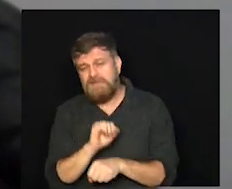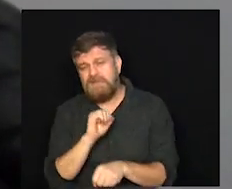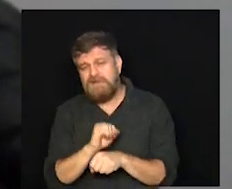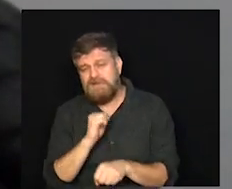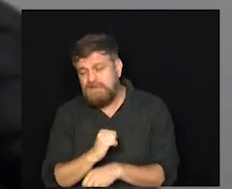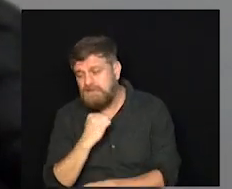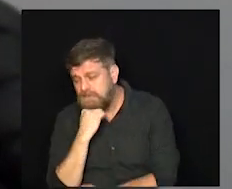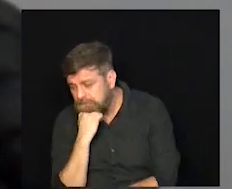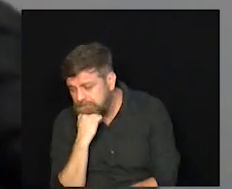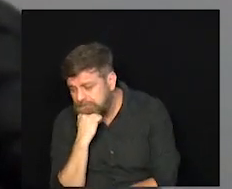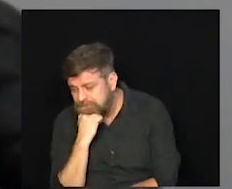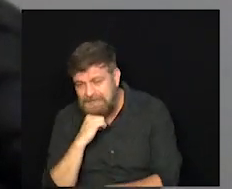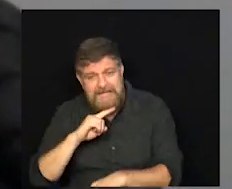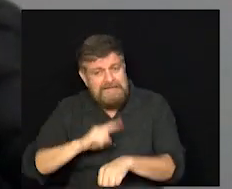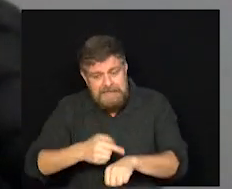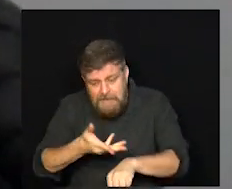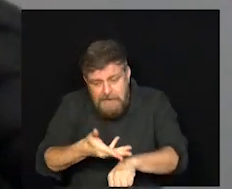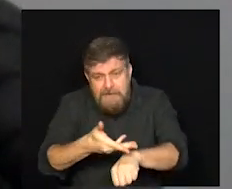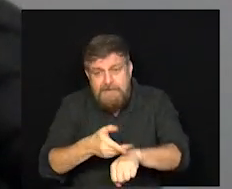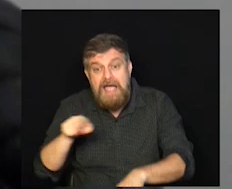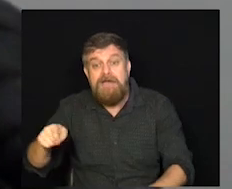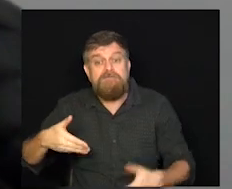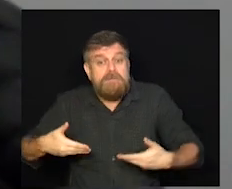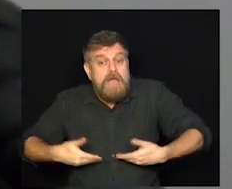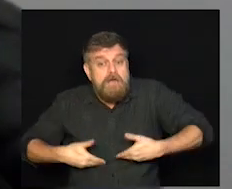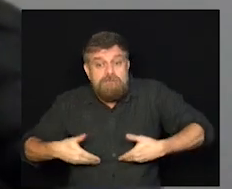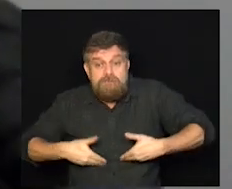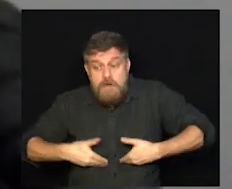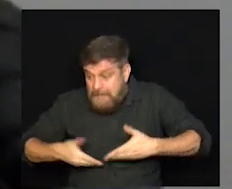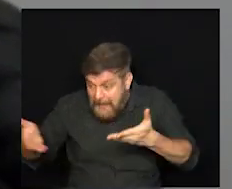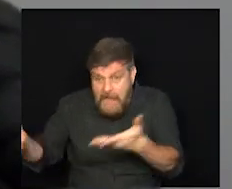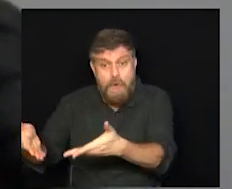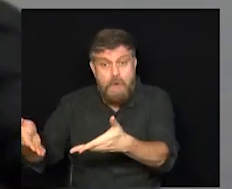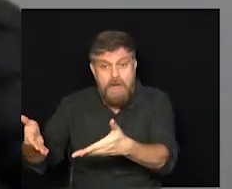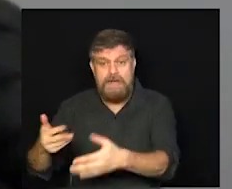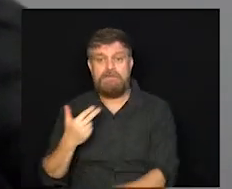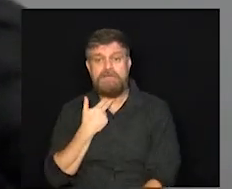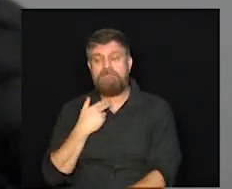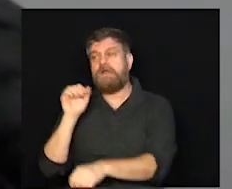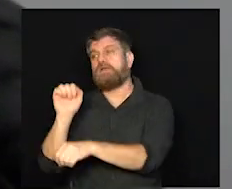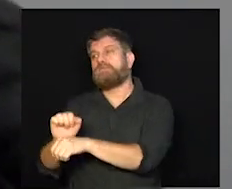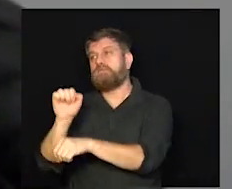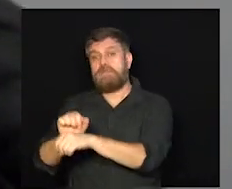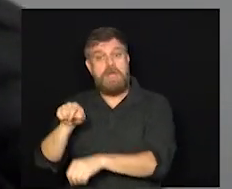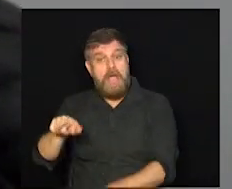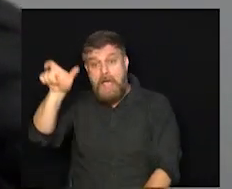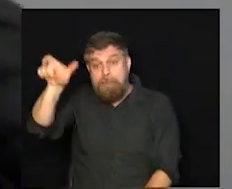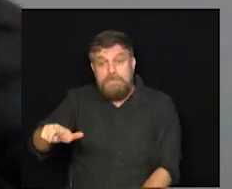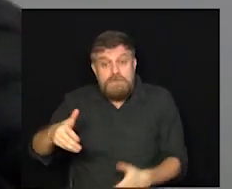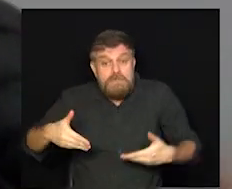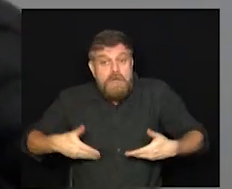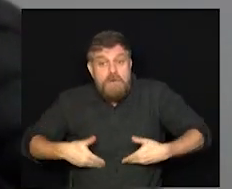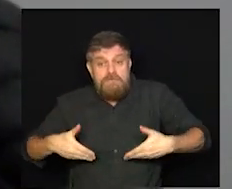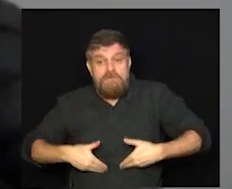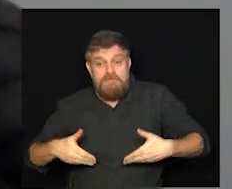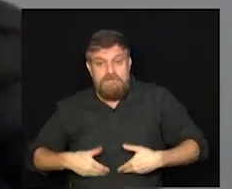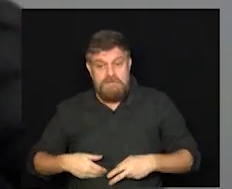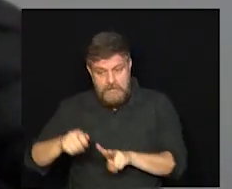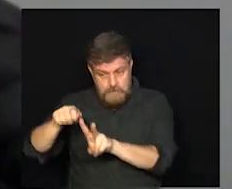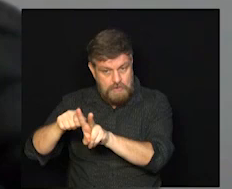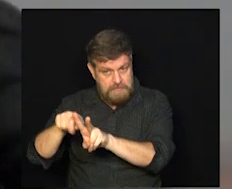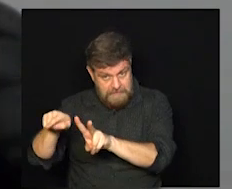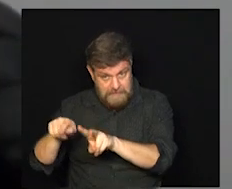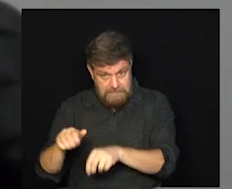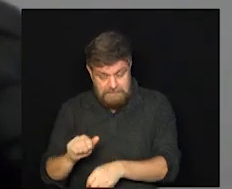tempo hábil, né? A fome é para agora, né? A fome não é para daqui a dois meses, um